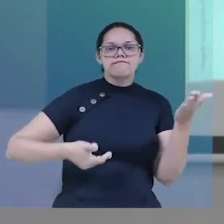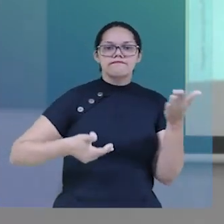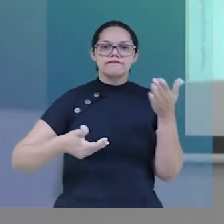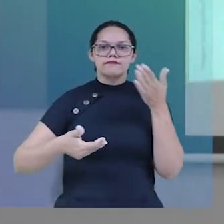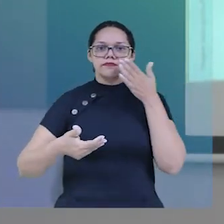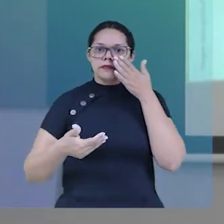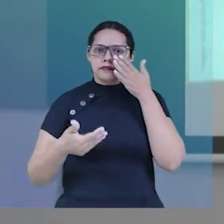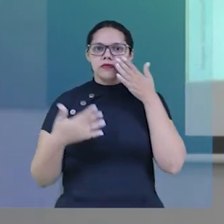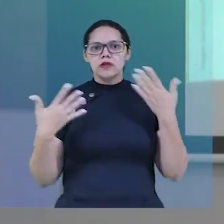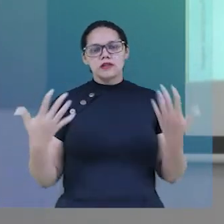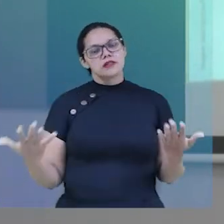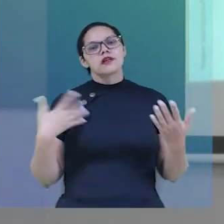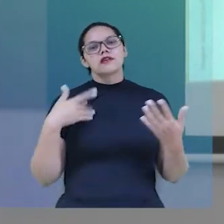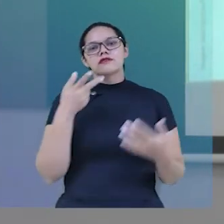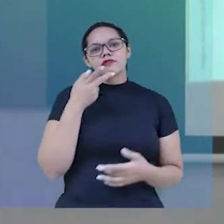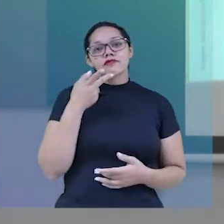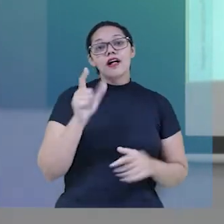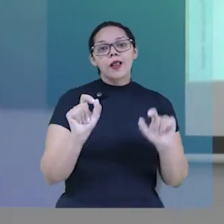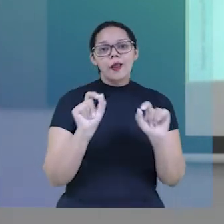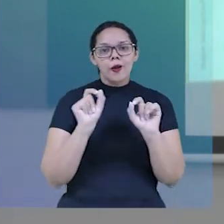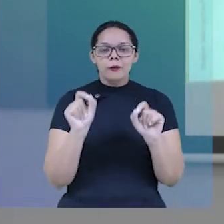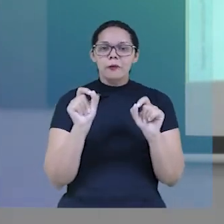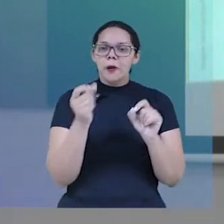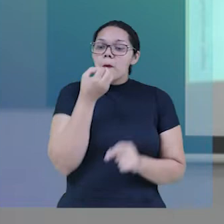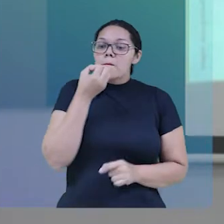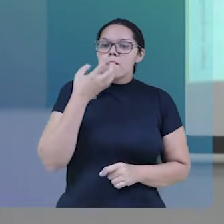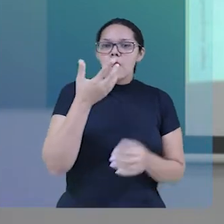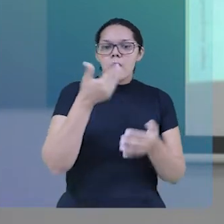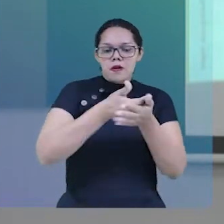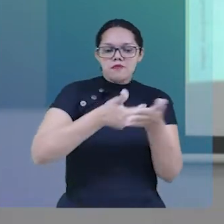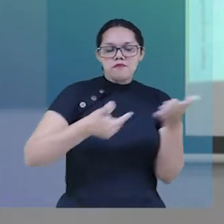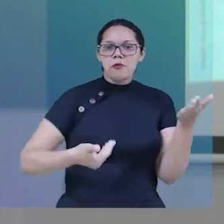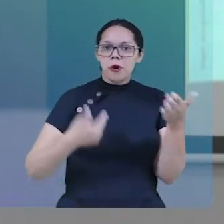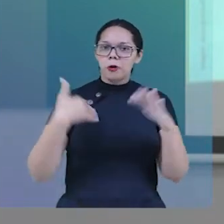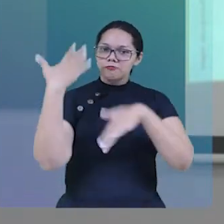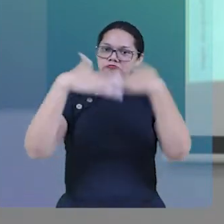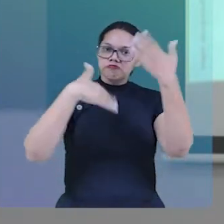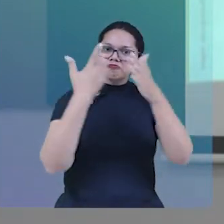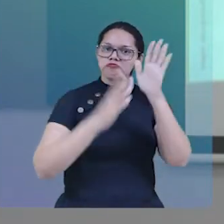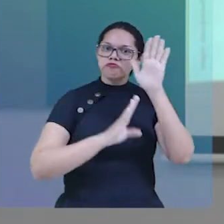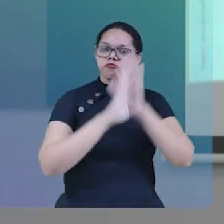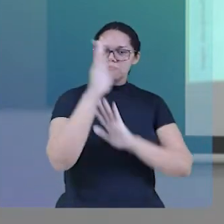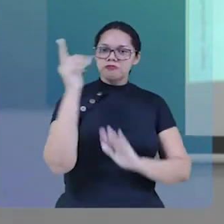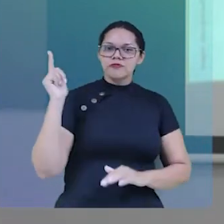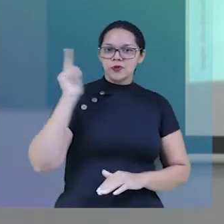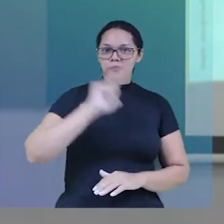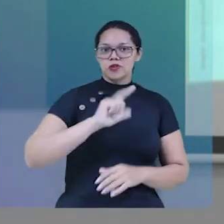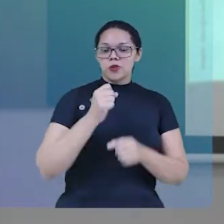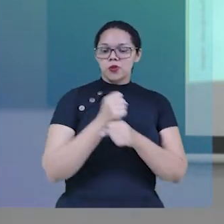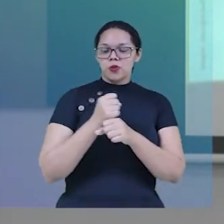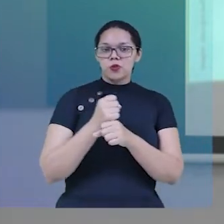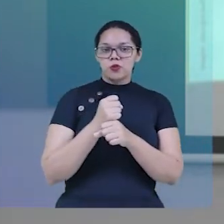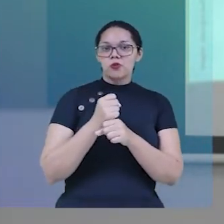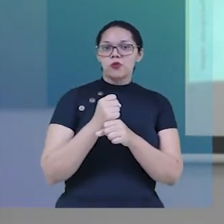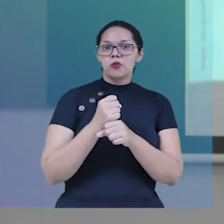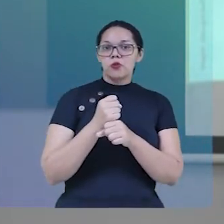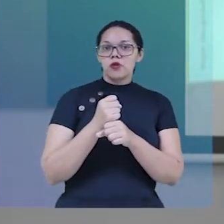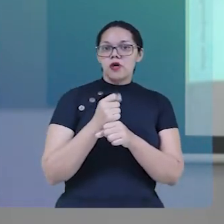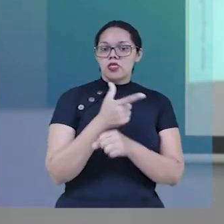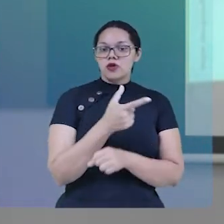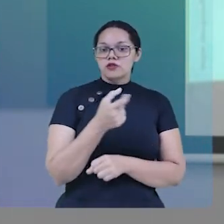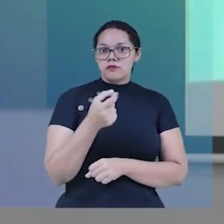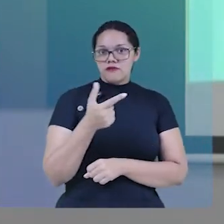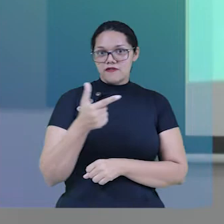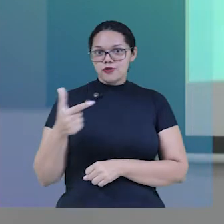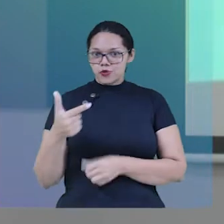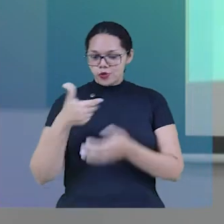desde já desejar para vocês uma excelente prova e um bom desempenho no Enem 2022, ok? Vamos lá?